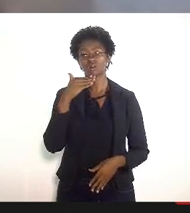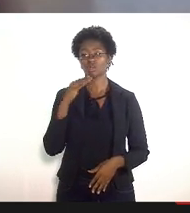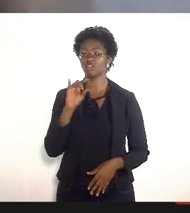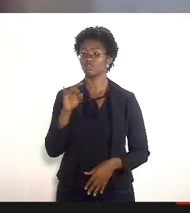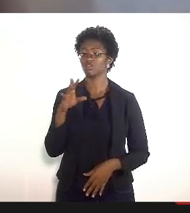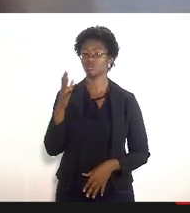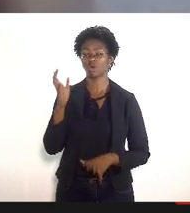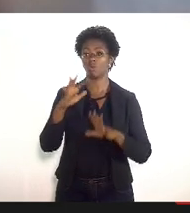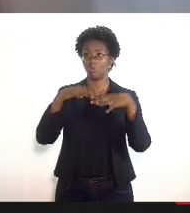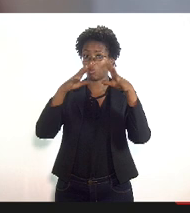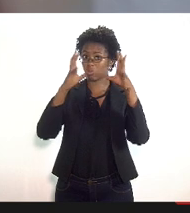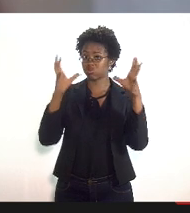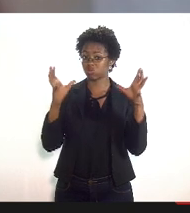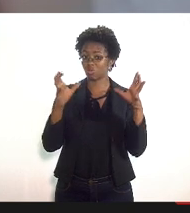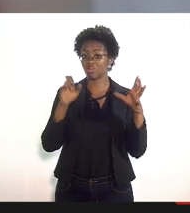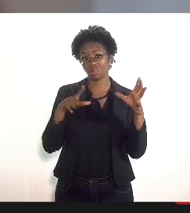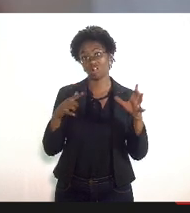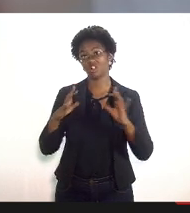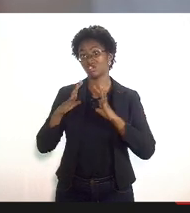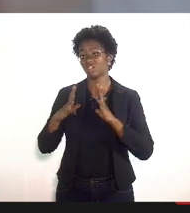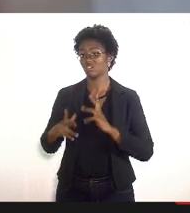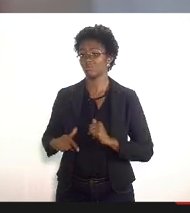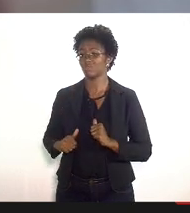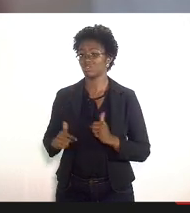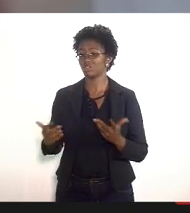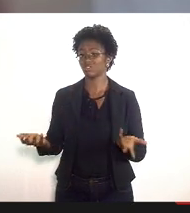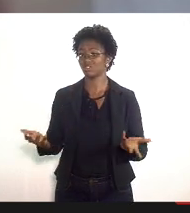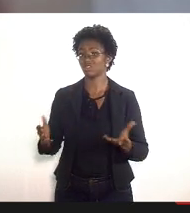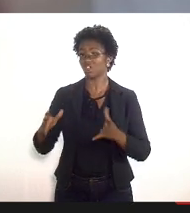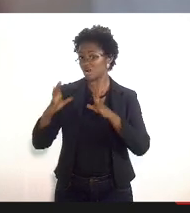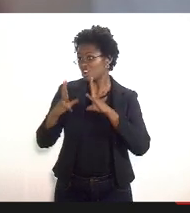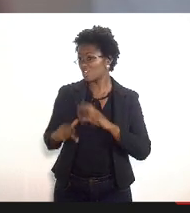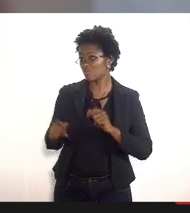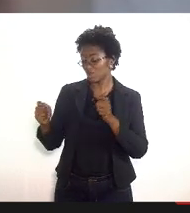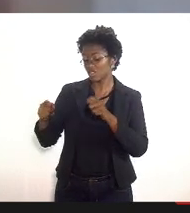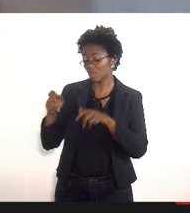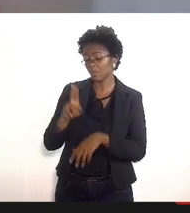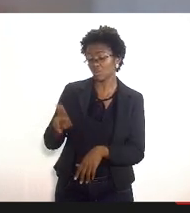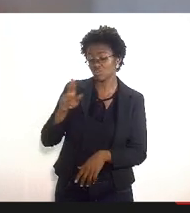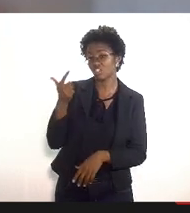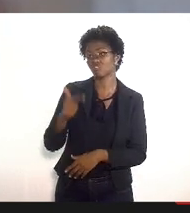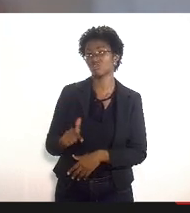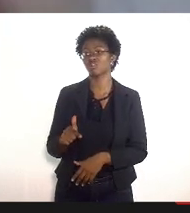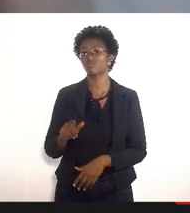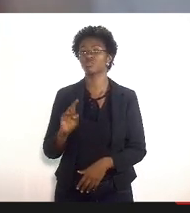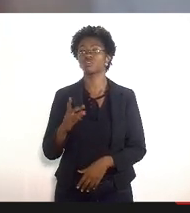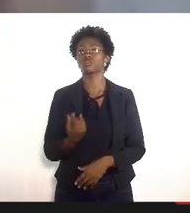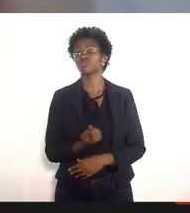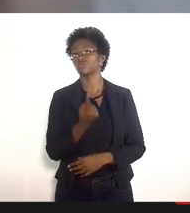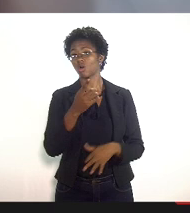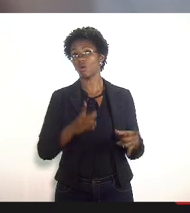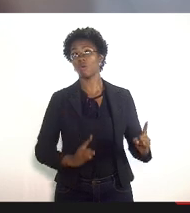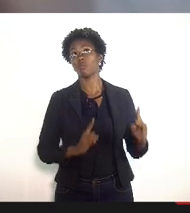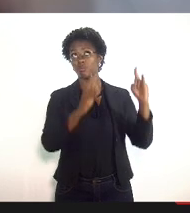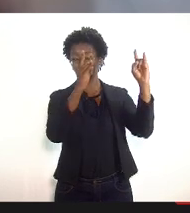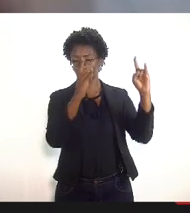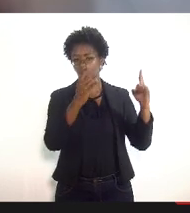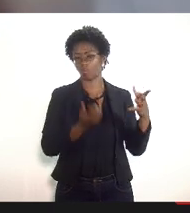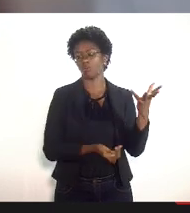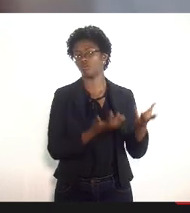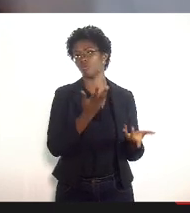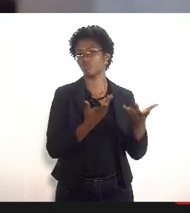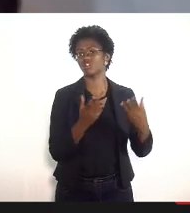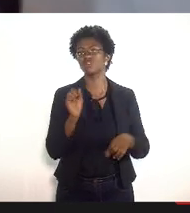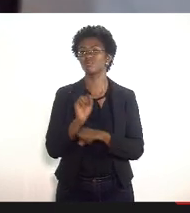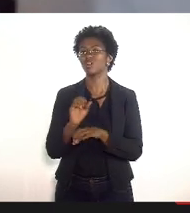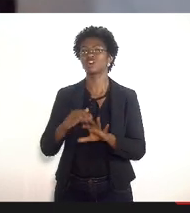que nós saibamos, é limpeza. Limpou, bota para funcionar. Só um bloco incendiou e nós paramos todos os blocos